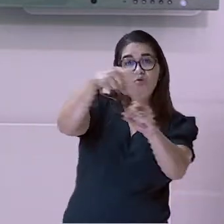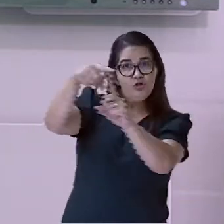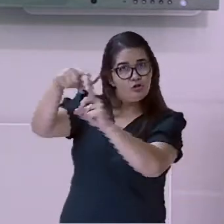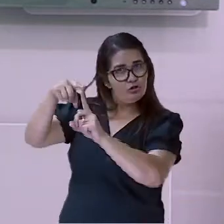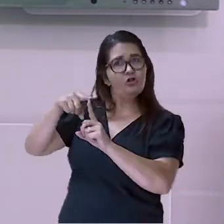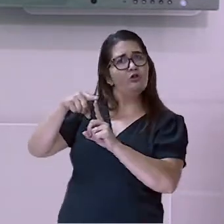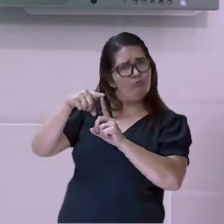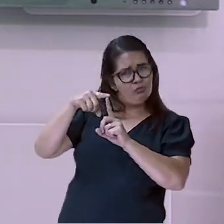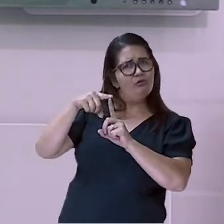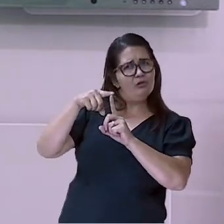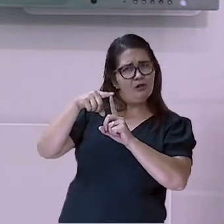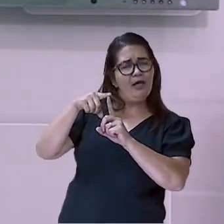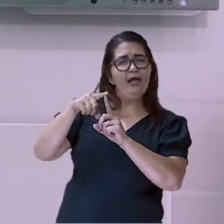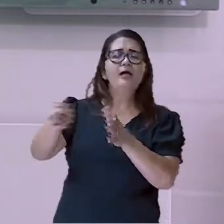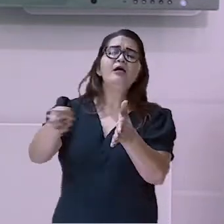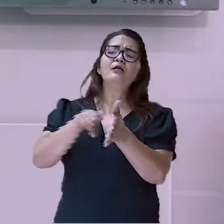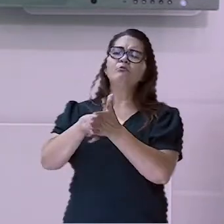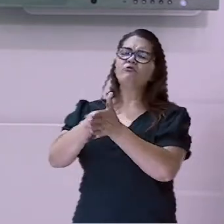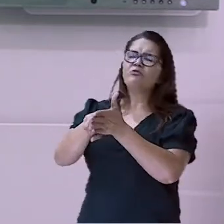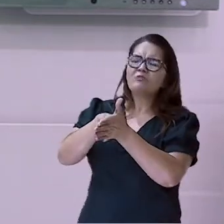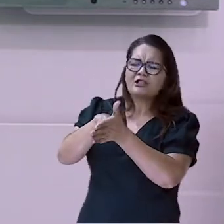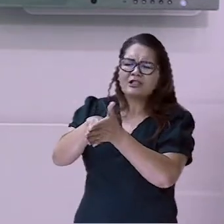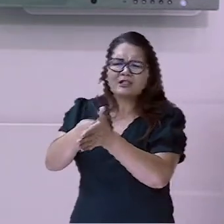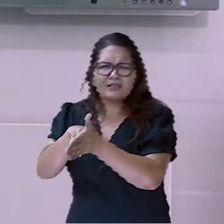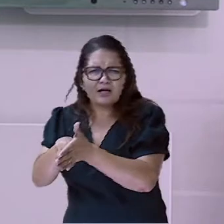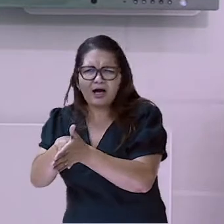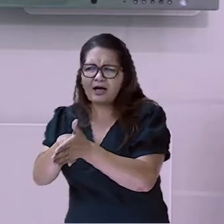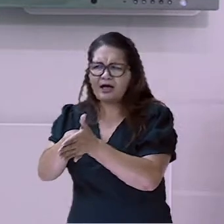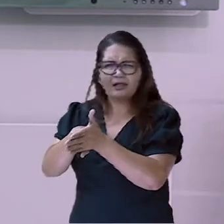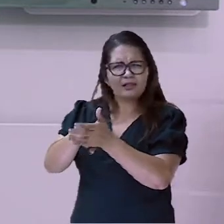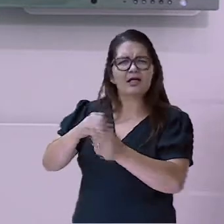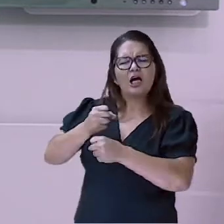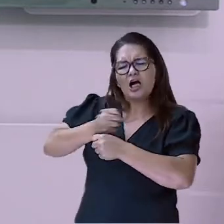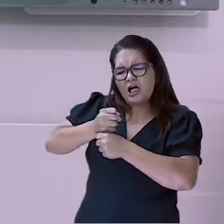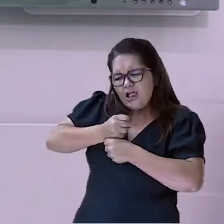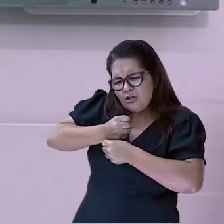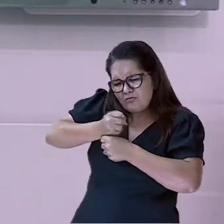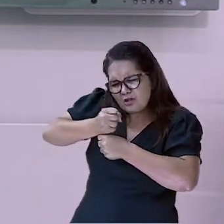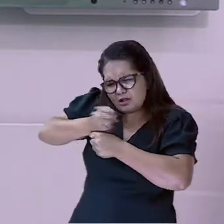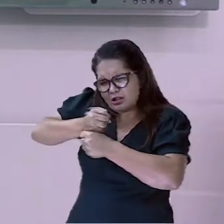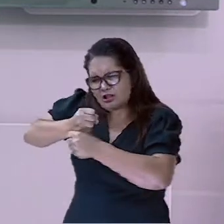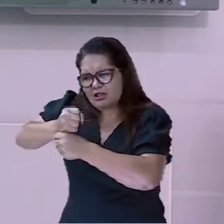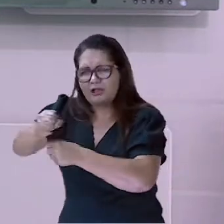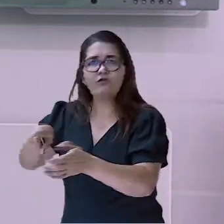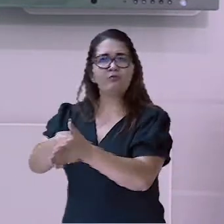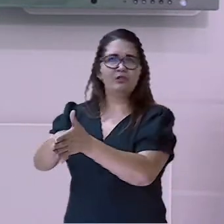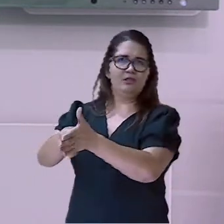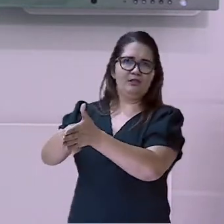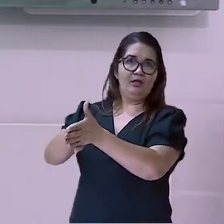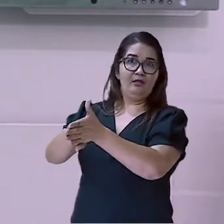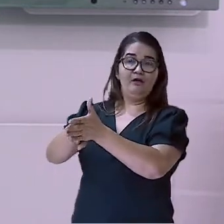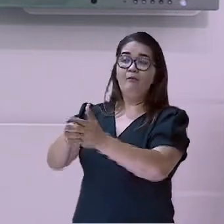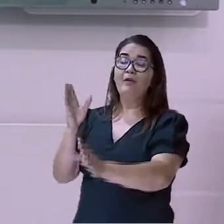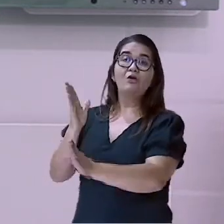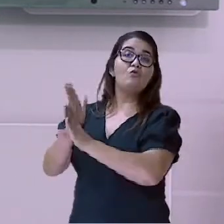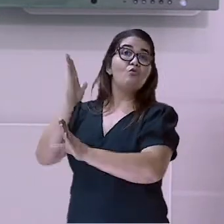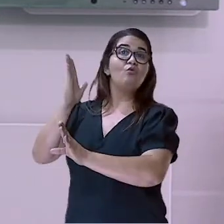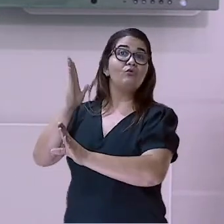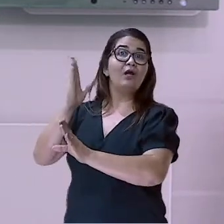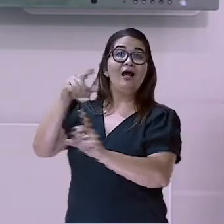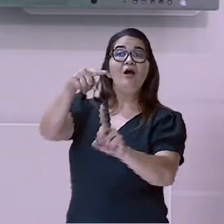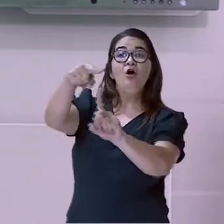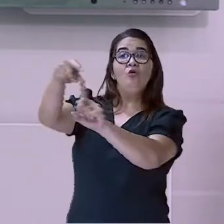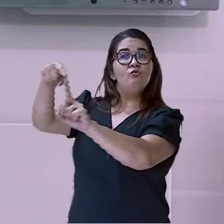elas foram analisadas vários e vários anos, né? A gente não determina um tipo de